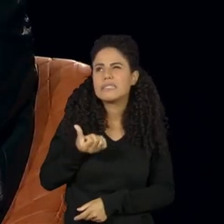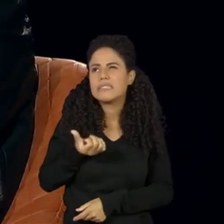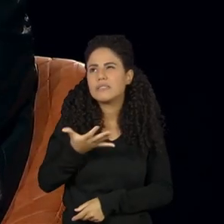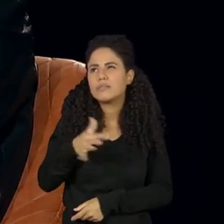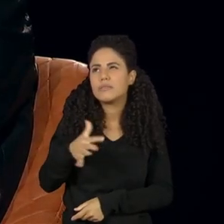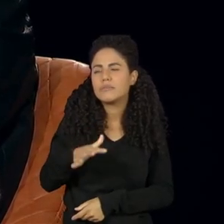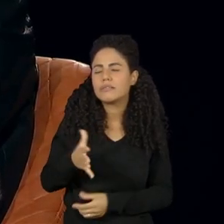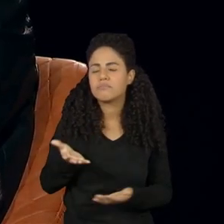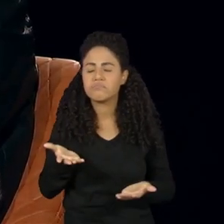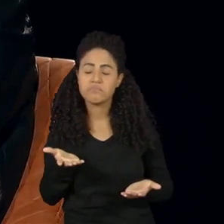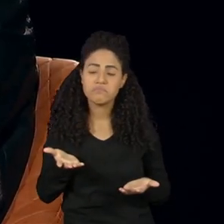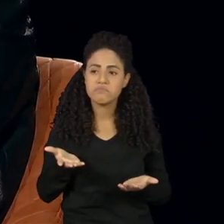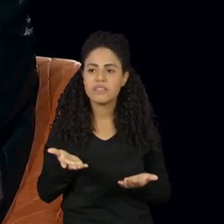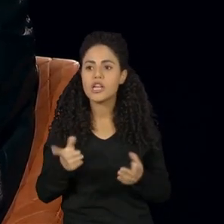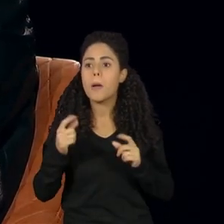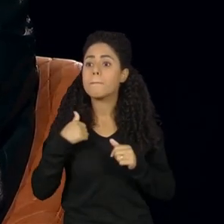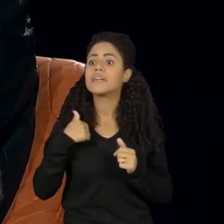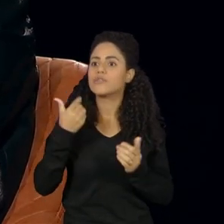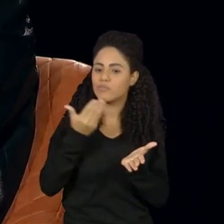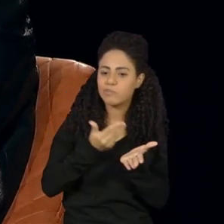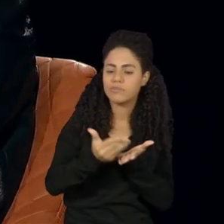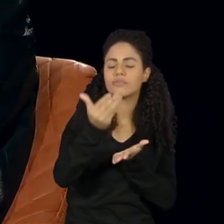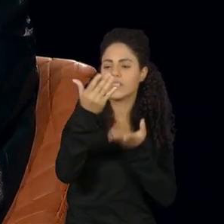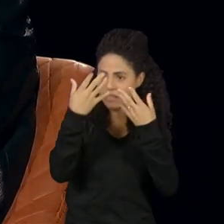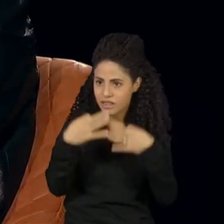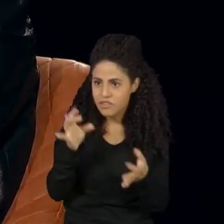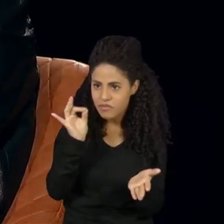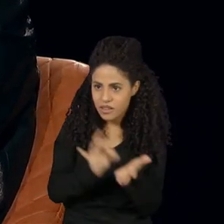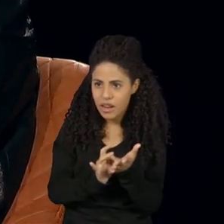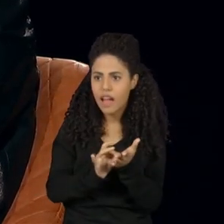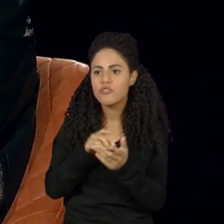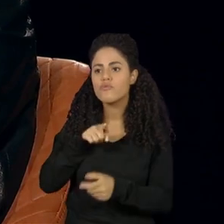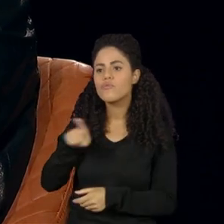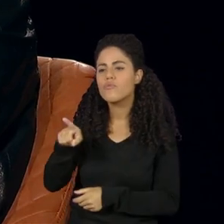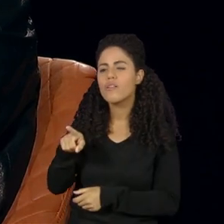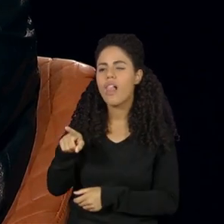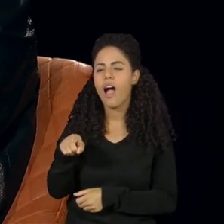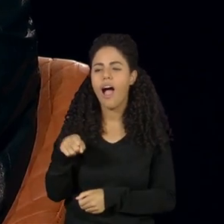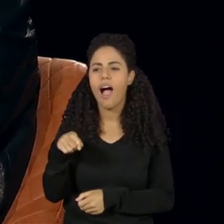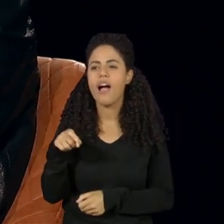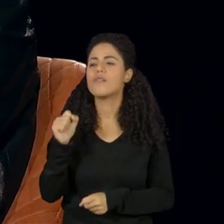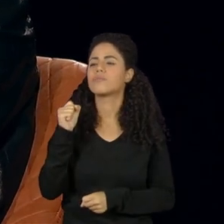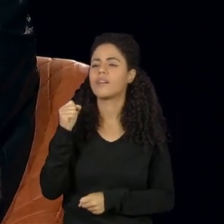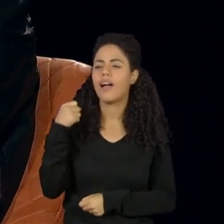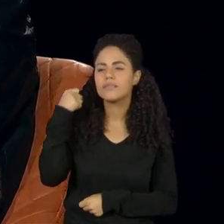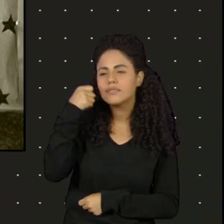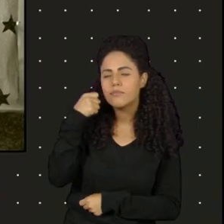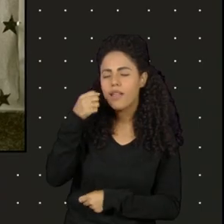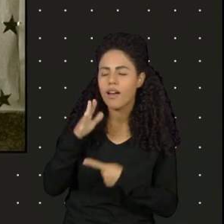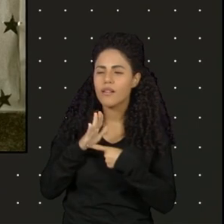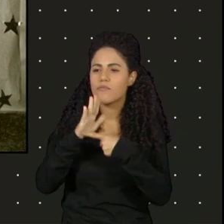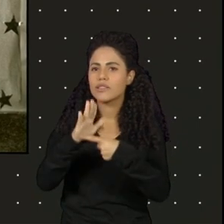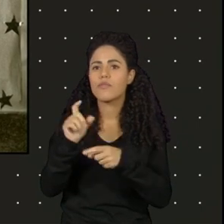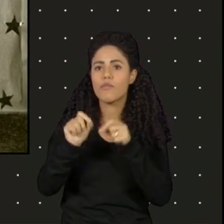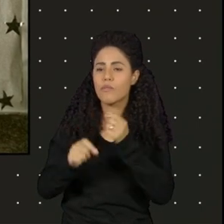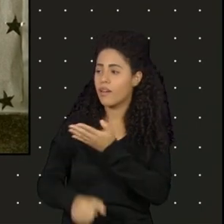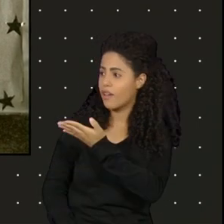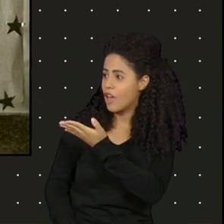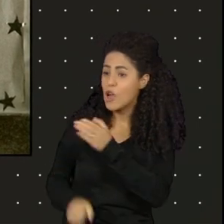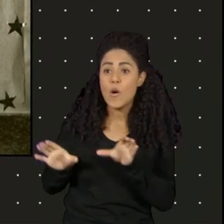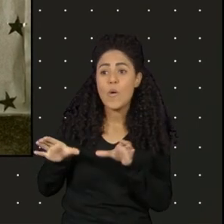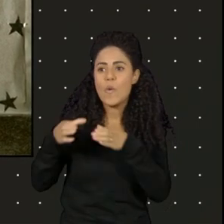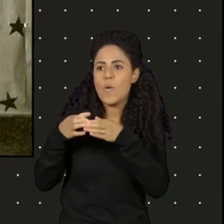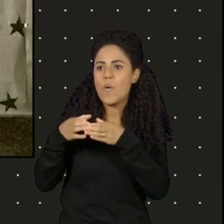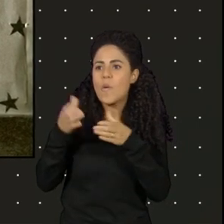idade. Mas, assim, aí quando eu fui pro seminário, eu tinha 12 anos, aí lá tinha um grupo de teatro